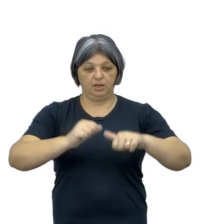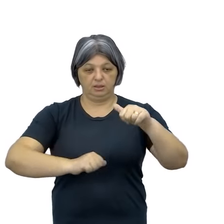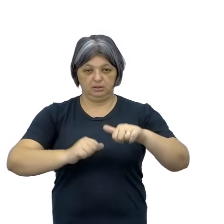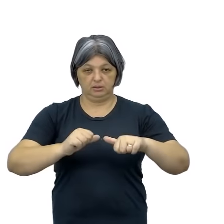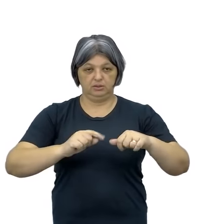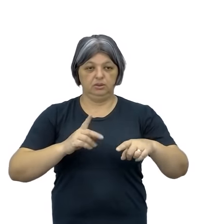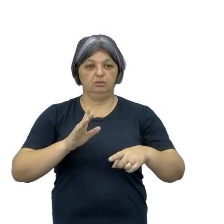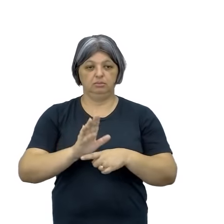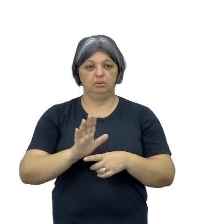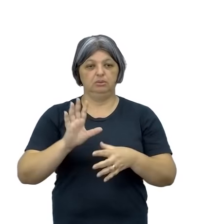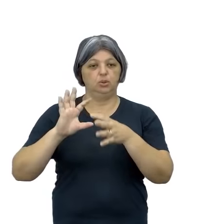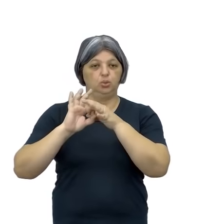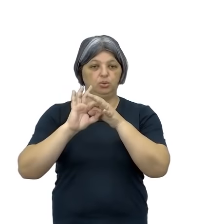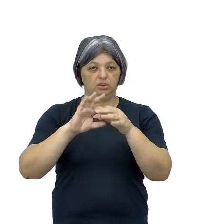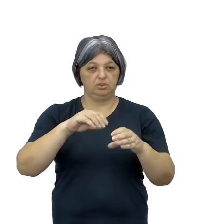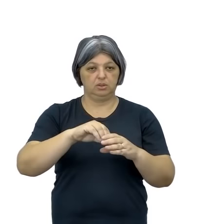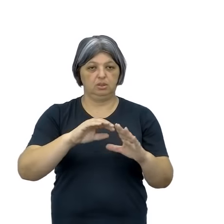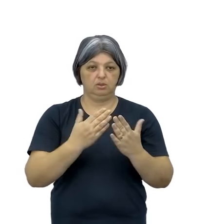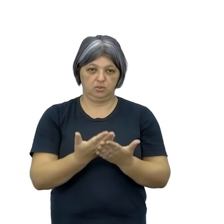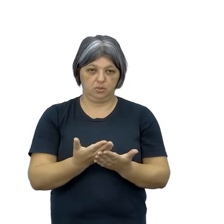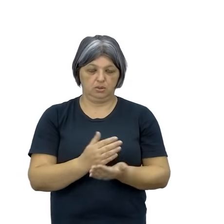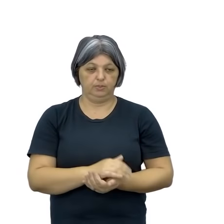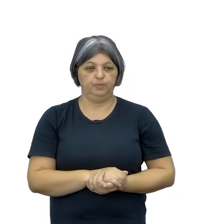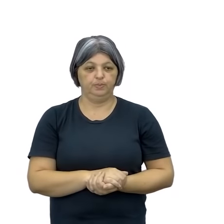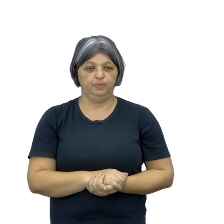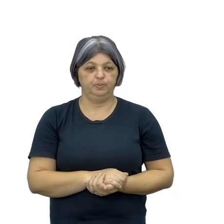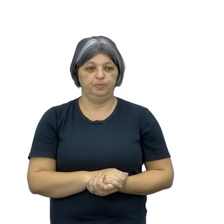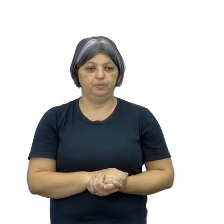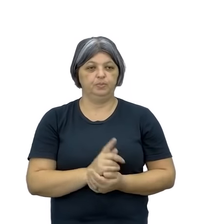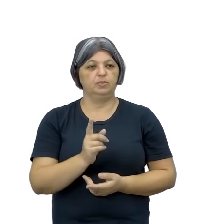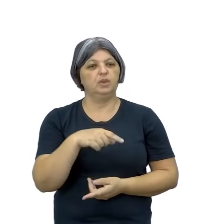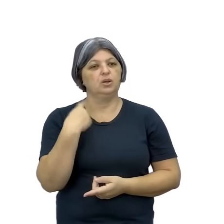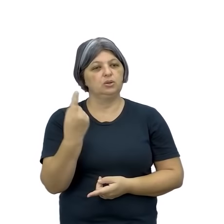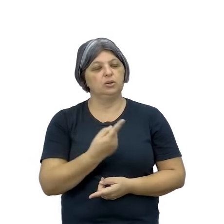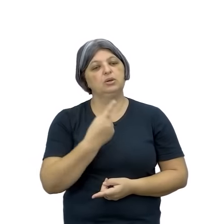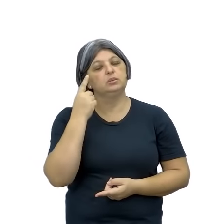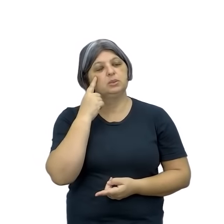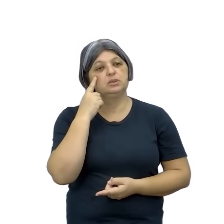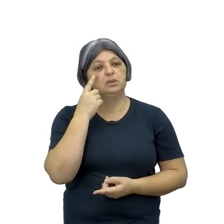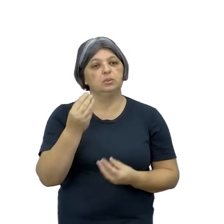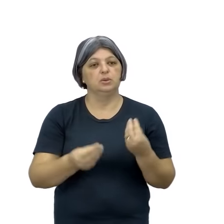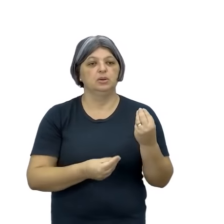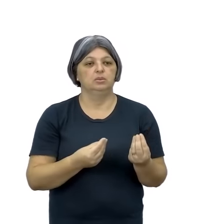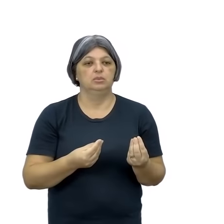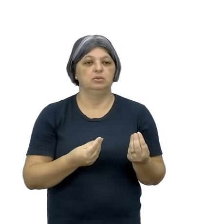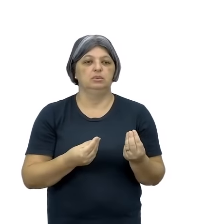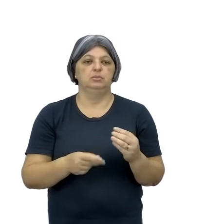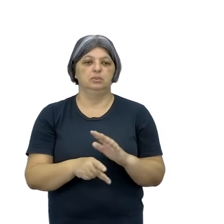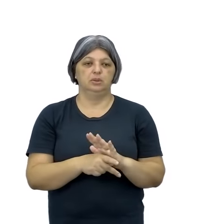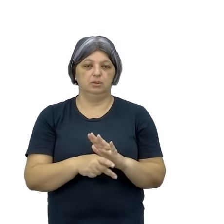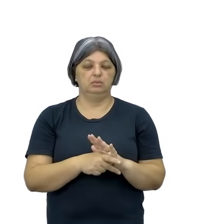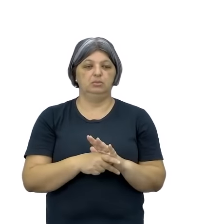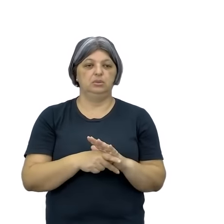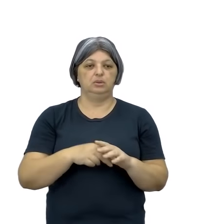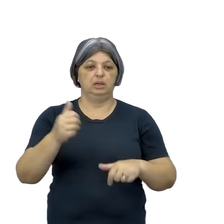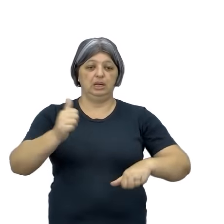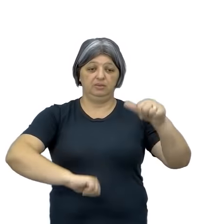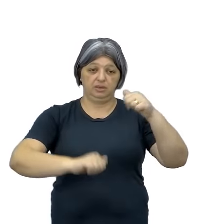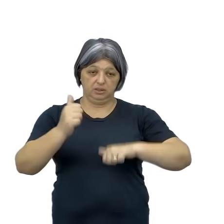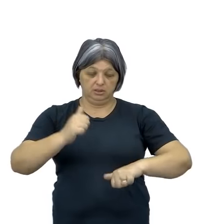parte desse contexto escolar. Quando nós pensamos, né, nessas avaliações, é importante que nós